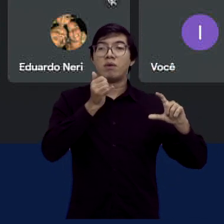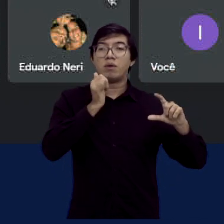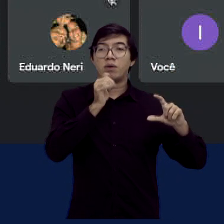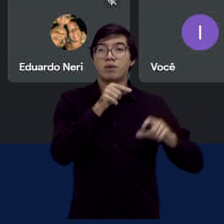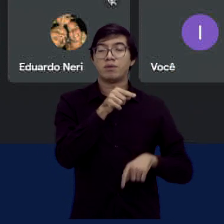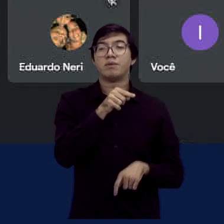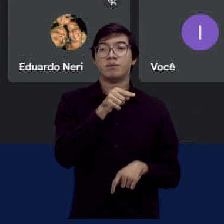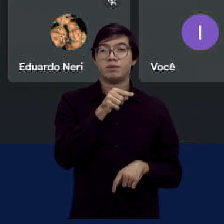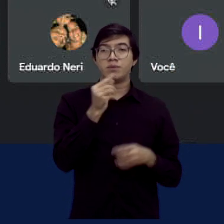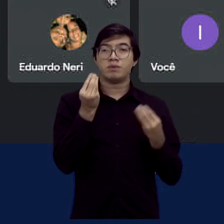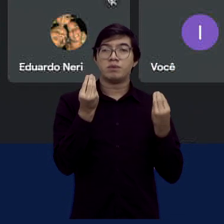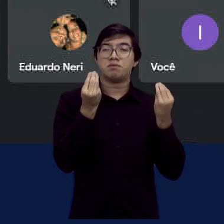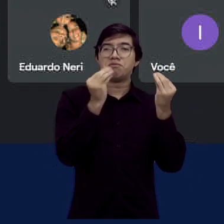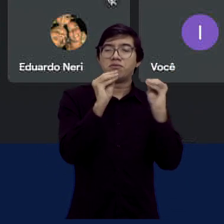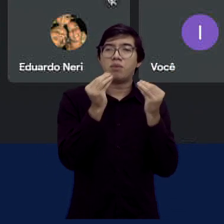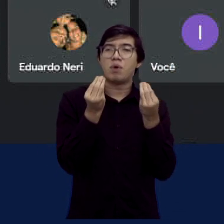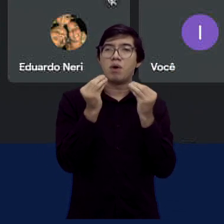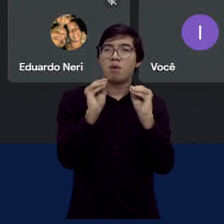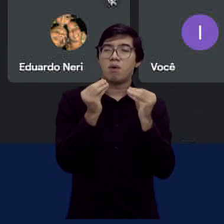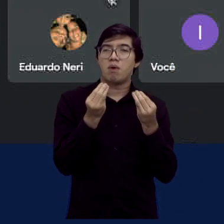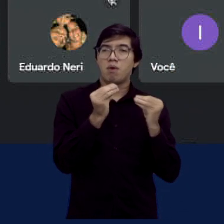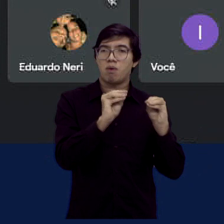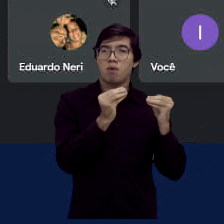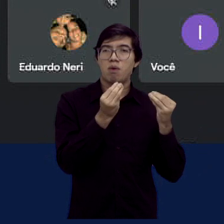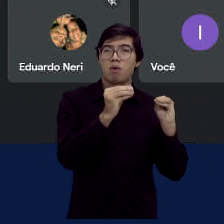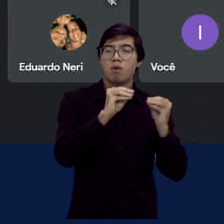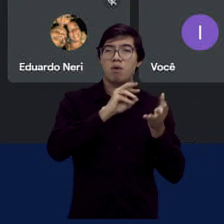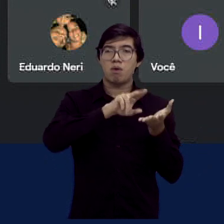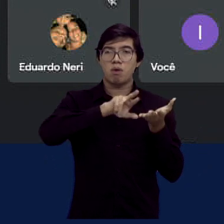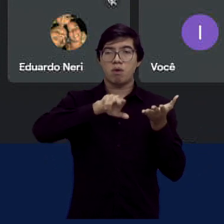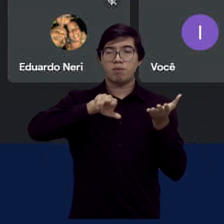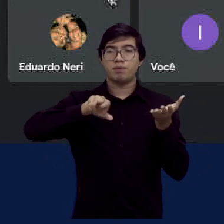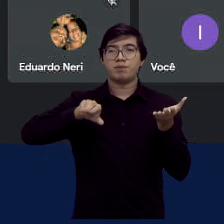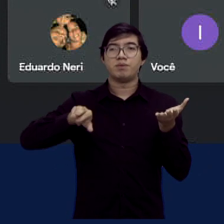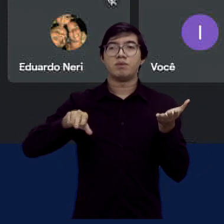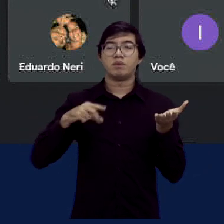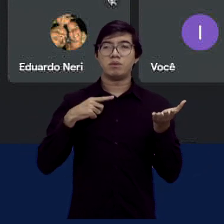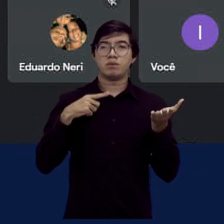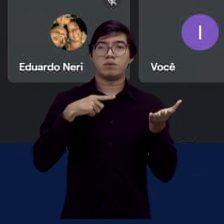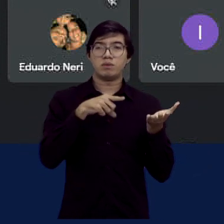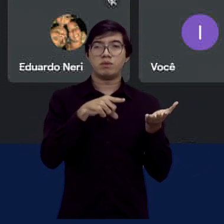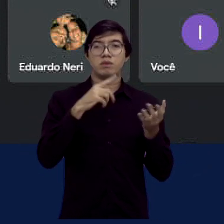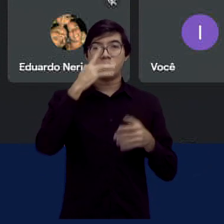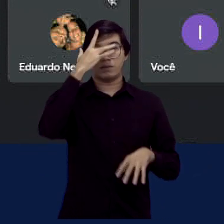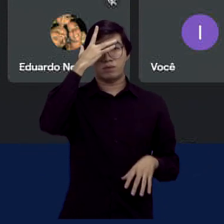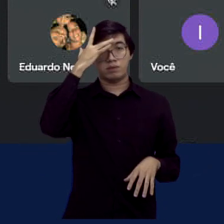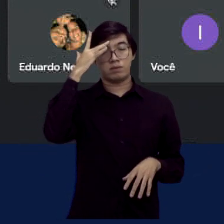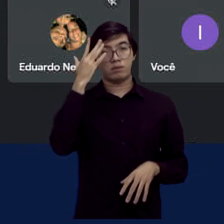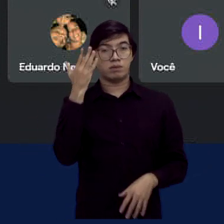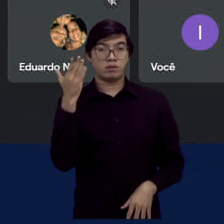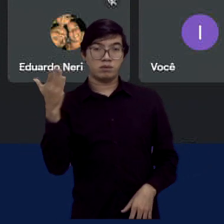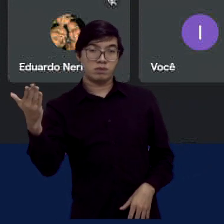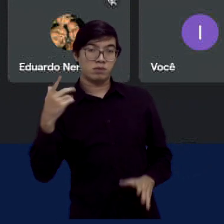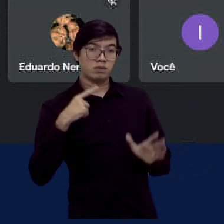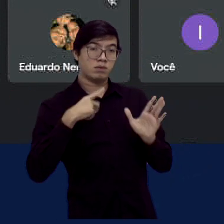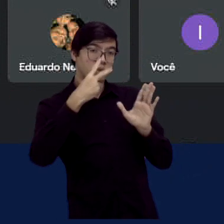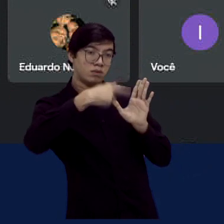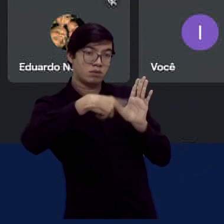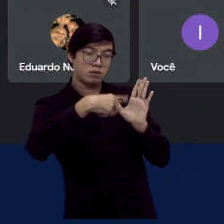insere uma série de elementos ali para que aquela pessoa tente atingir o mesmo caminho que